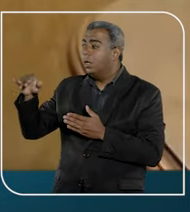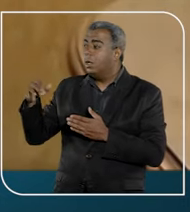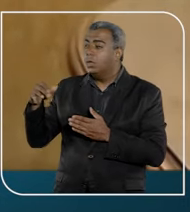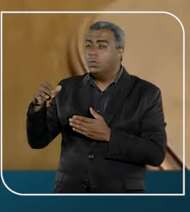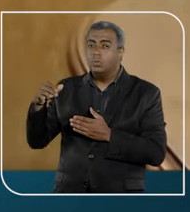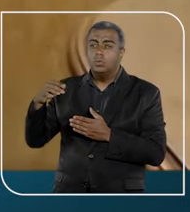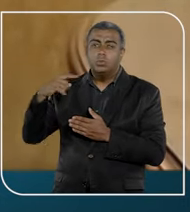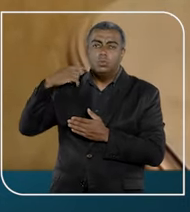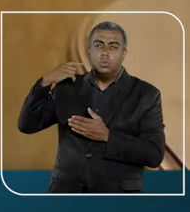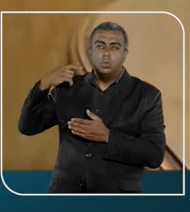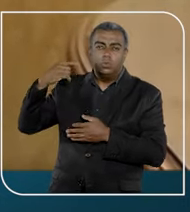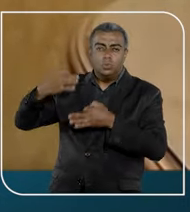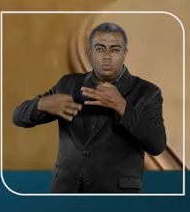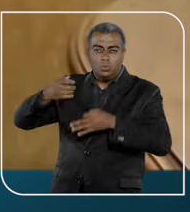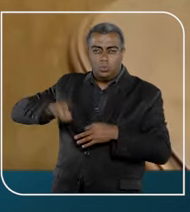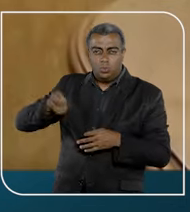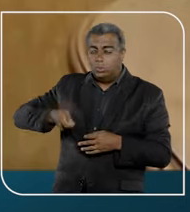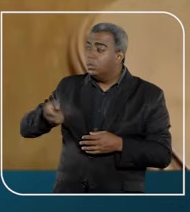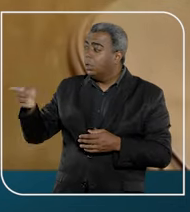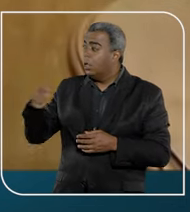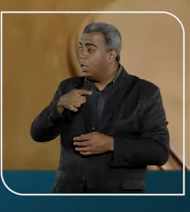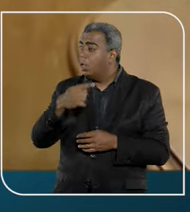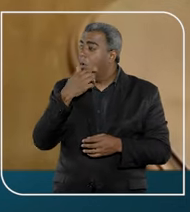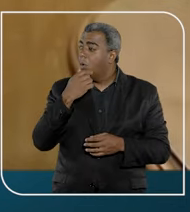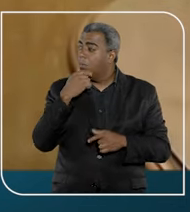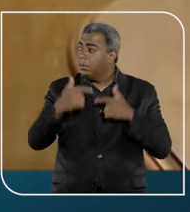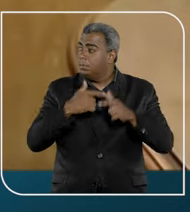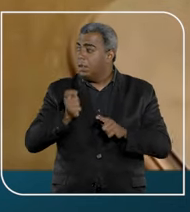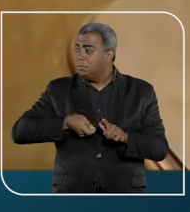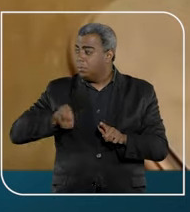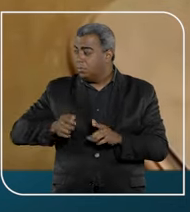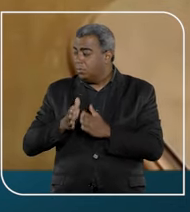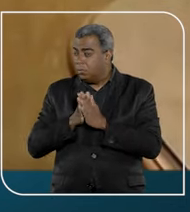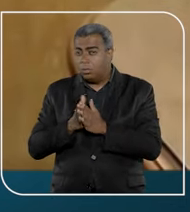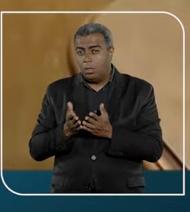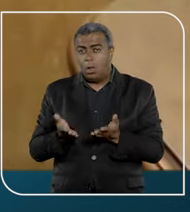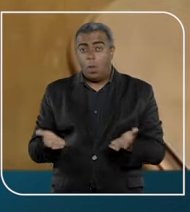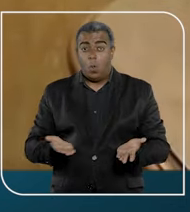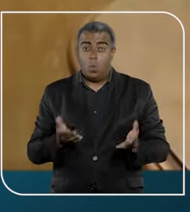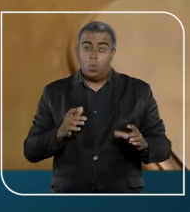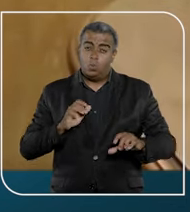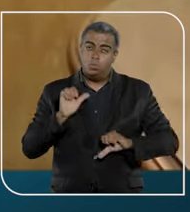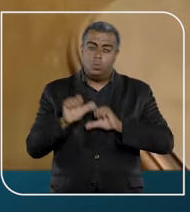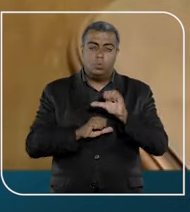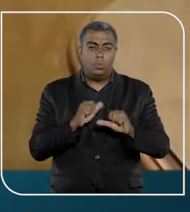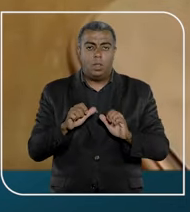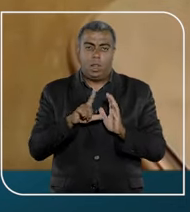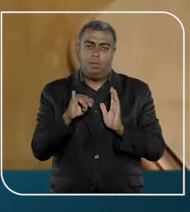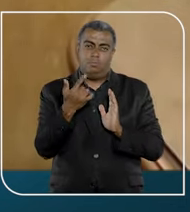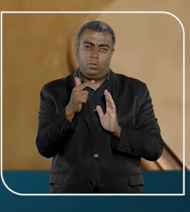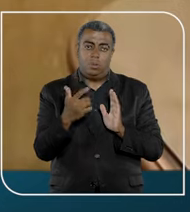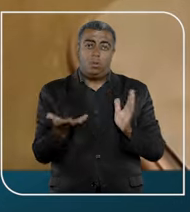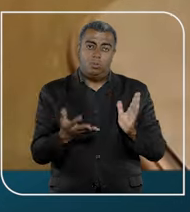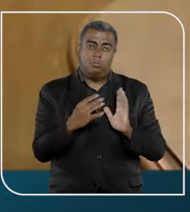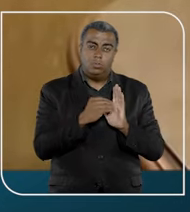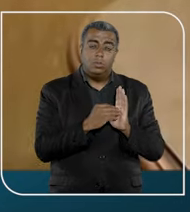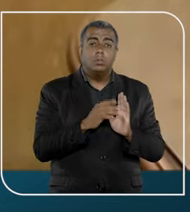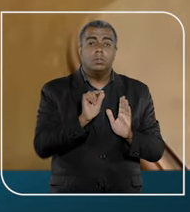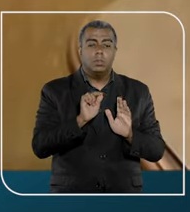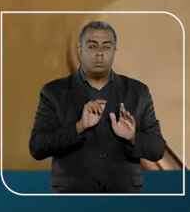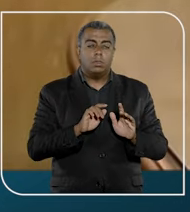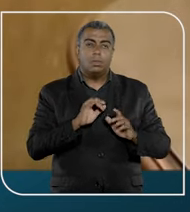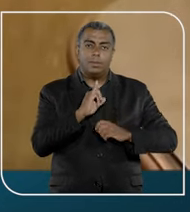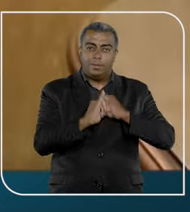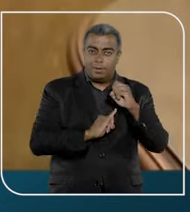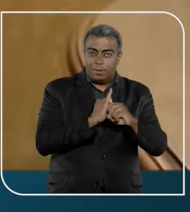fazer por leiloeiro, mas não era previsto expressamente em lei. Agora nós temos tanto o leilão